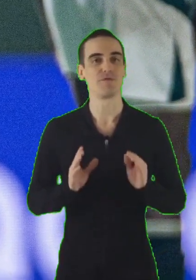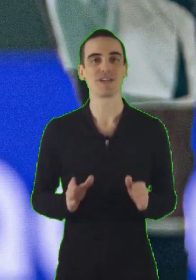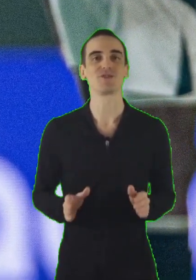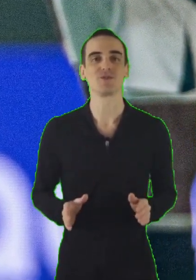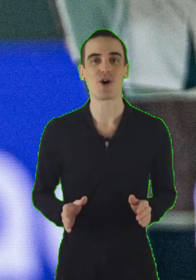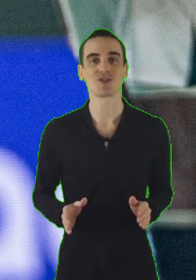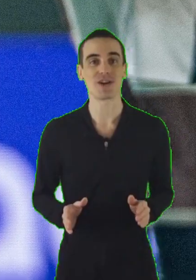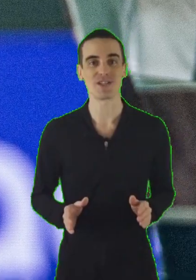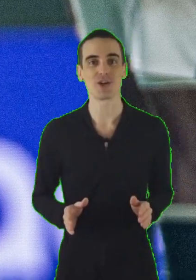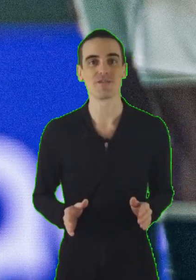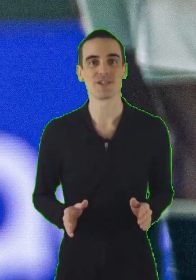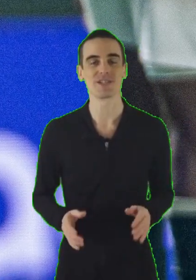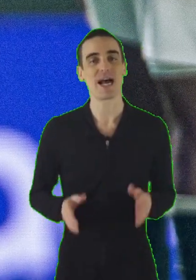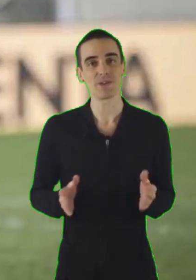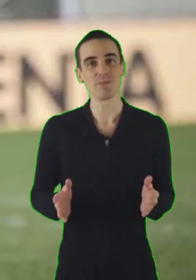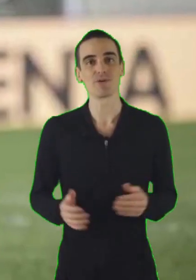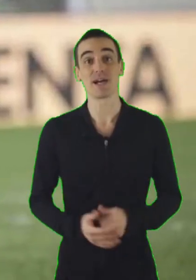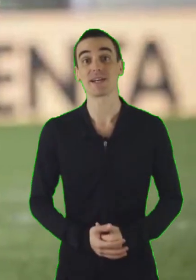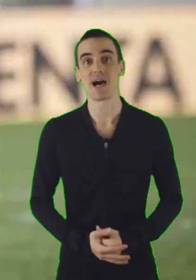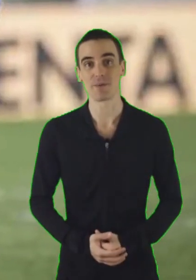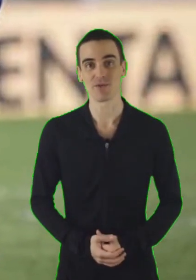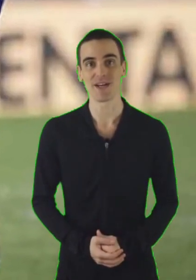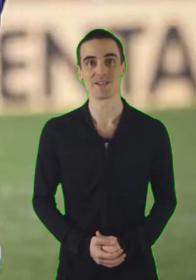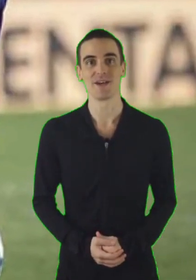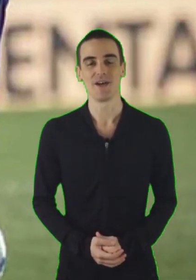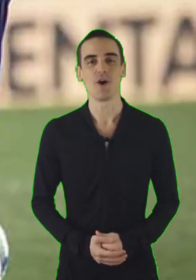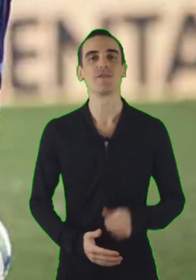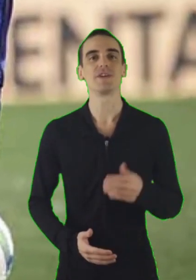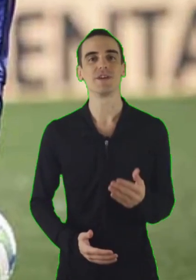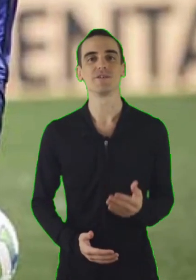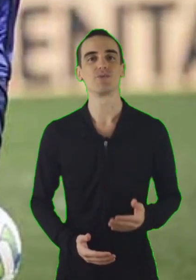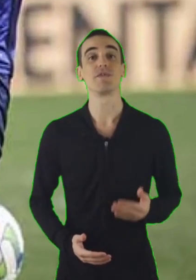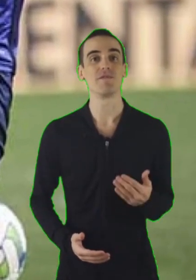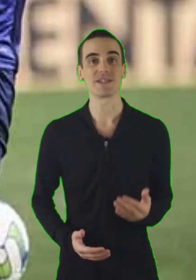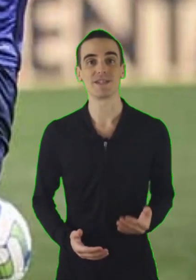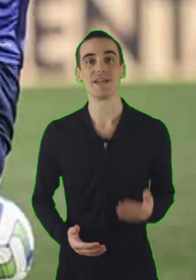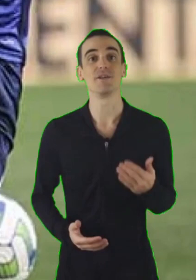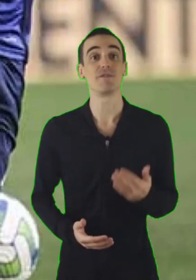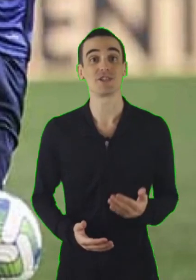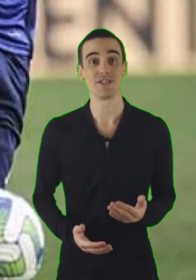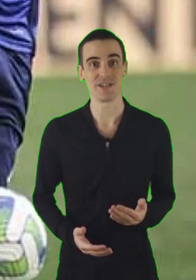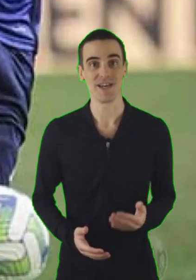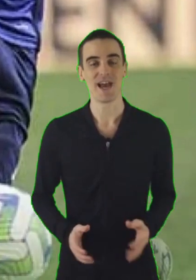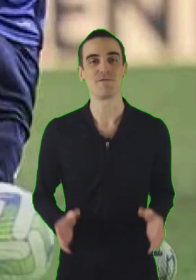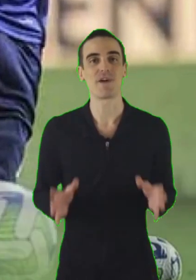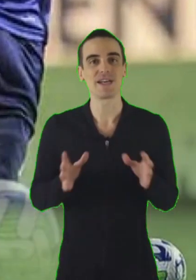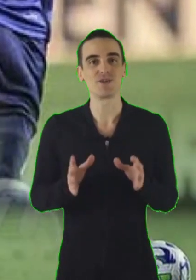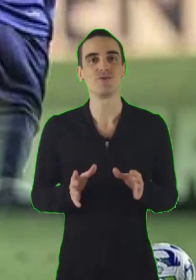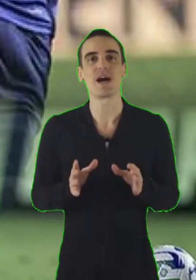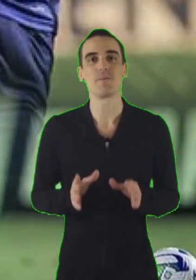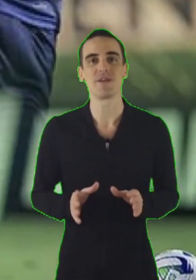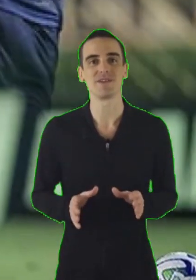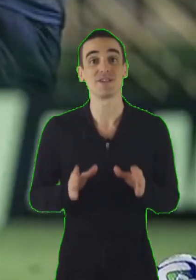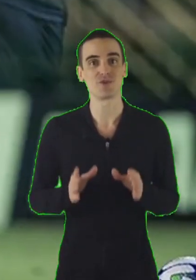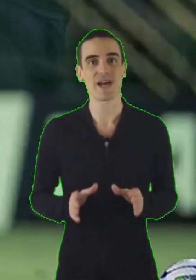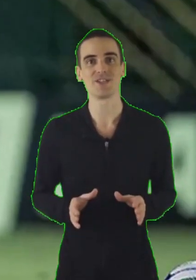Um dos brasileirões mais disputados. Importante vencer o Goiás, num confronto direto, na casa deles, e vamos tentar buscar a vitória